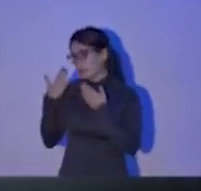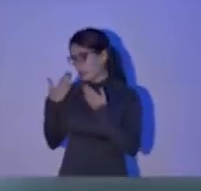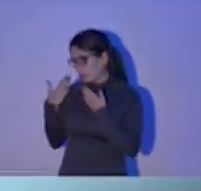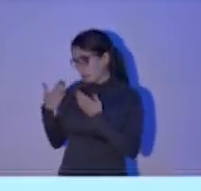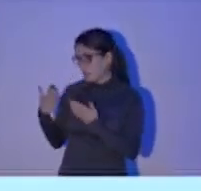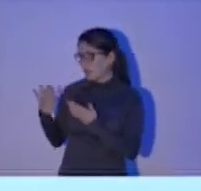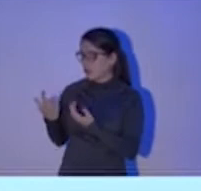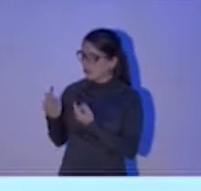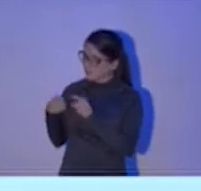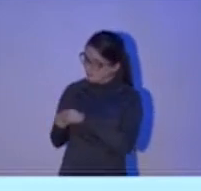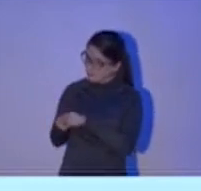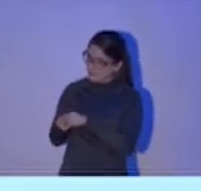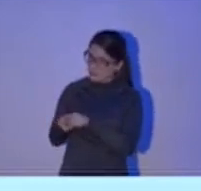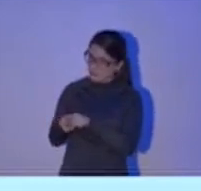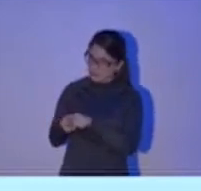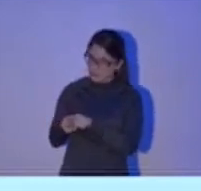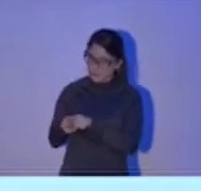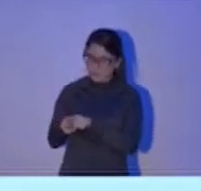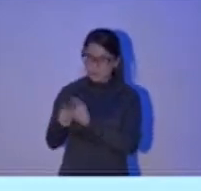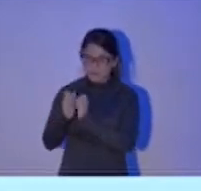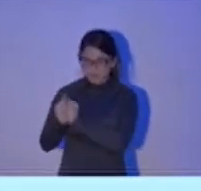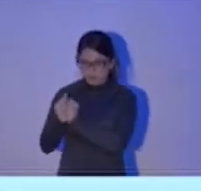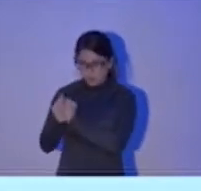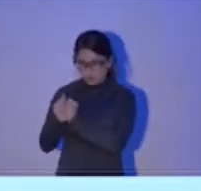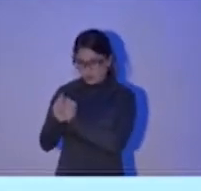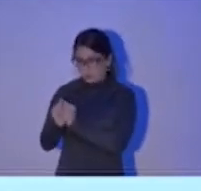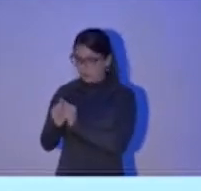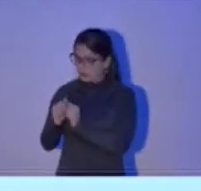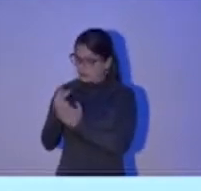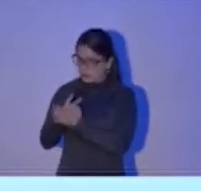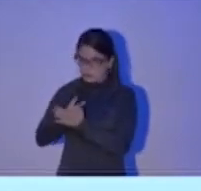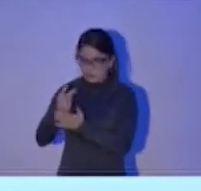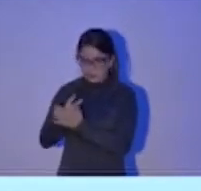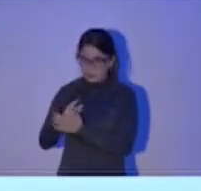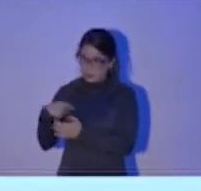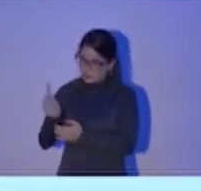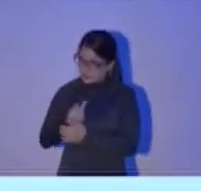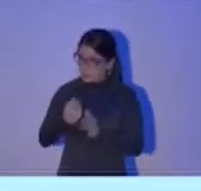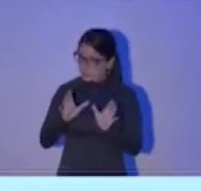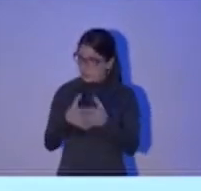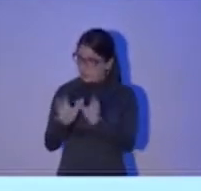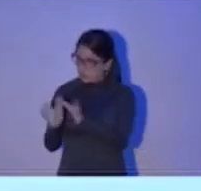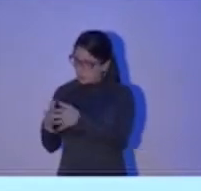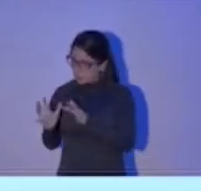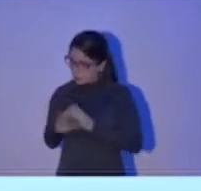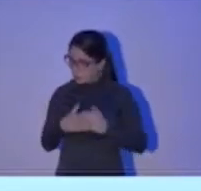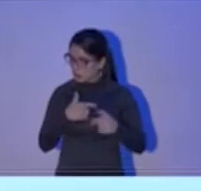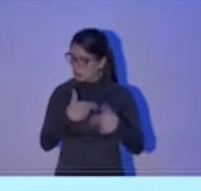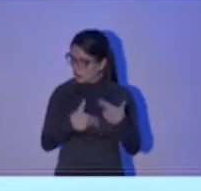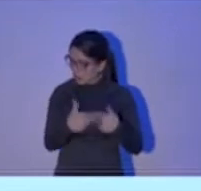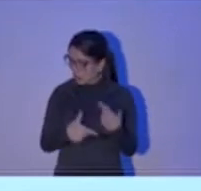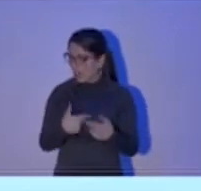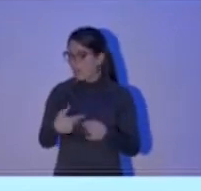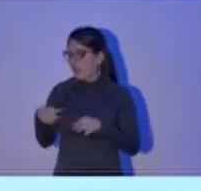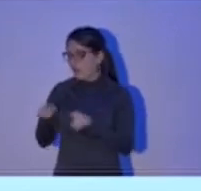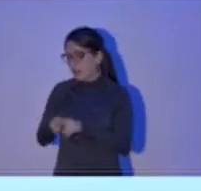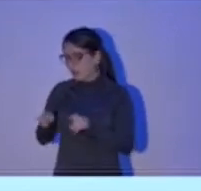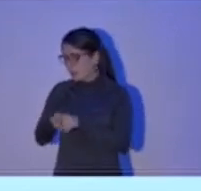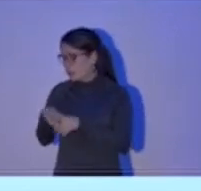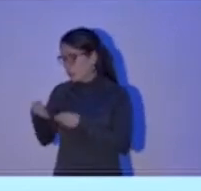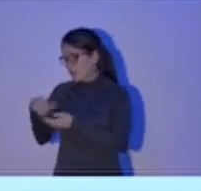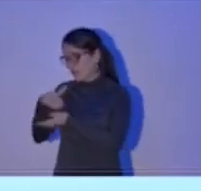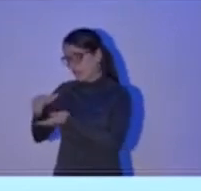essa parceria junto conosco em todas as nossas frentes de trabalhos. E a todos os secretários, parlamentares